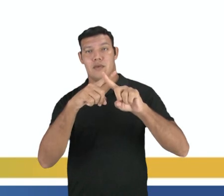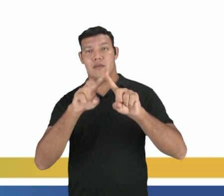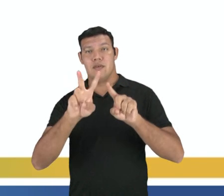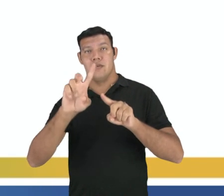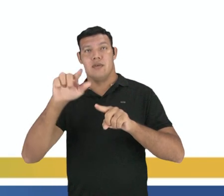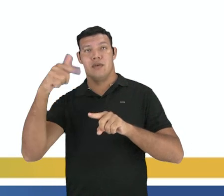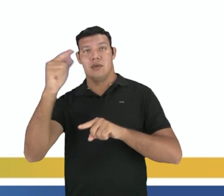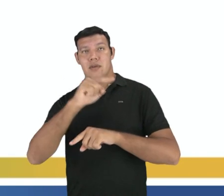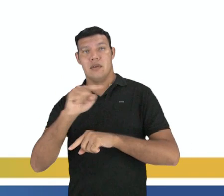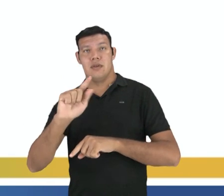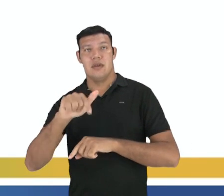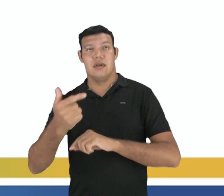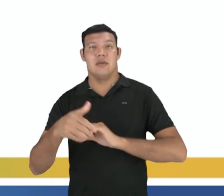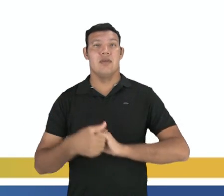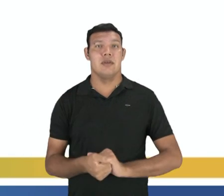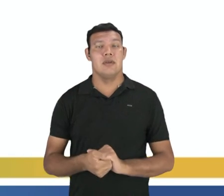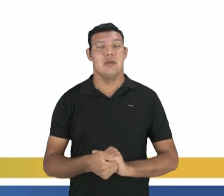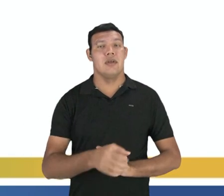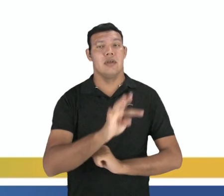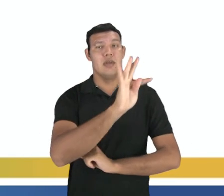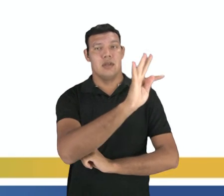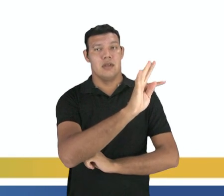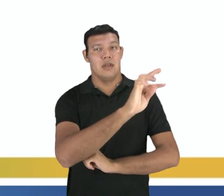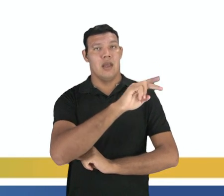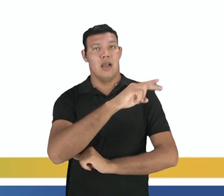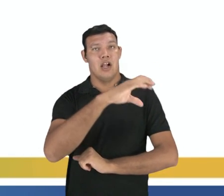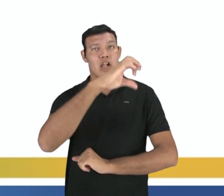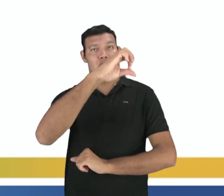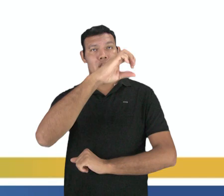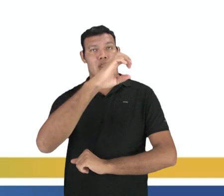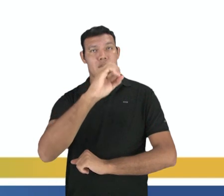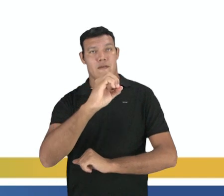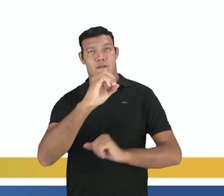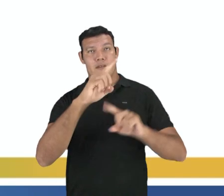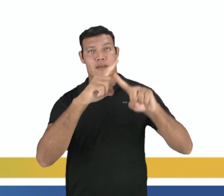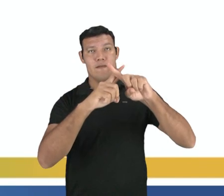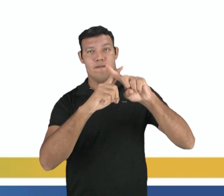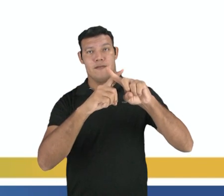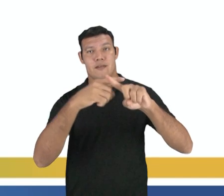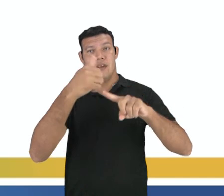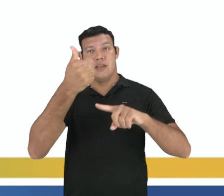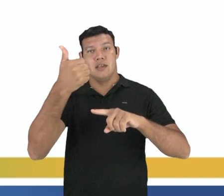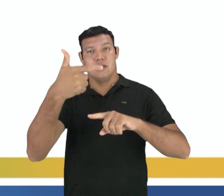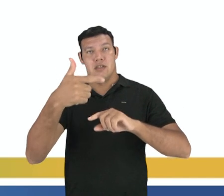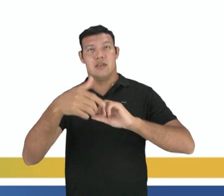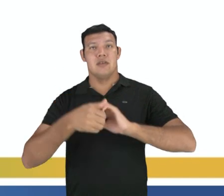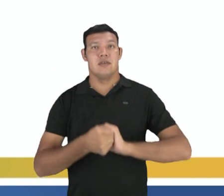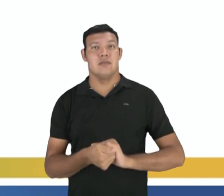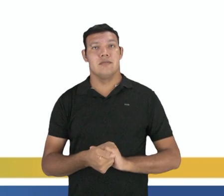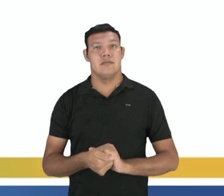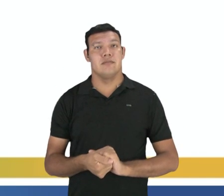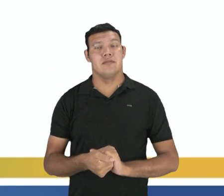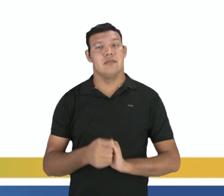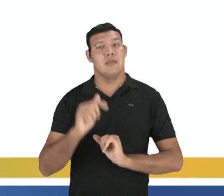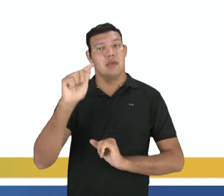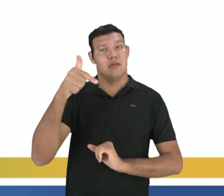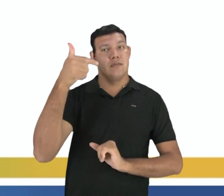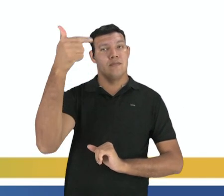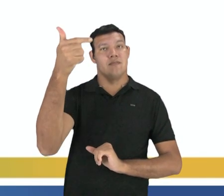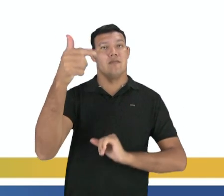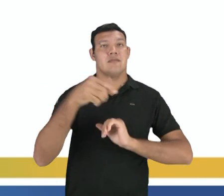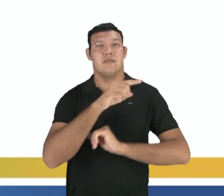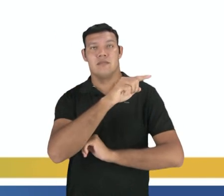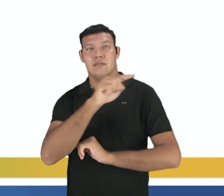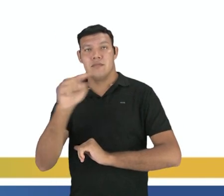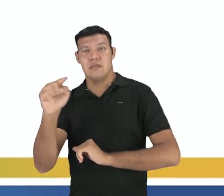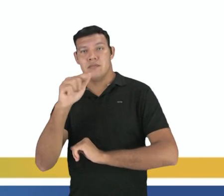qual é a massa dele 90 kg Qual é a velocidade 12 metros por segundo e não esquece de levar o quadrado